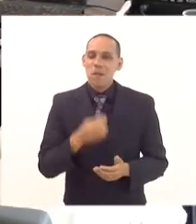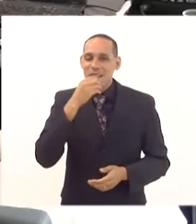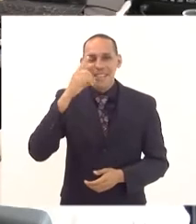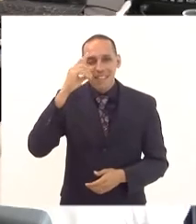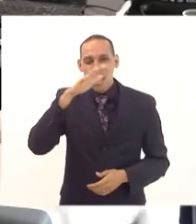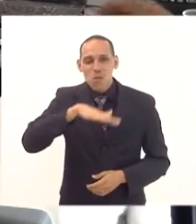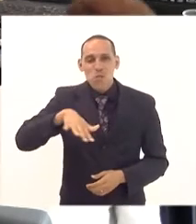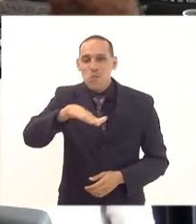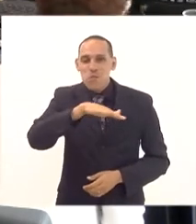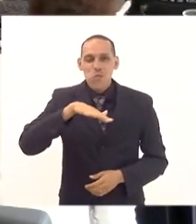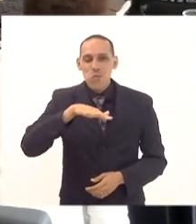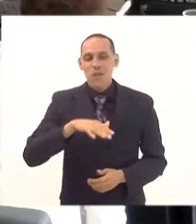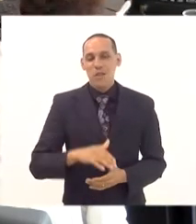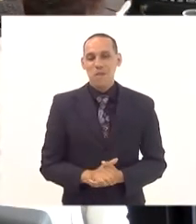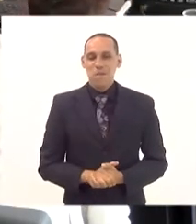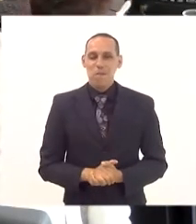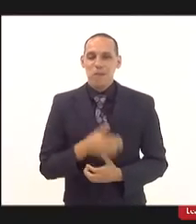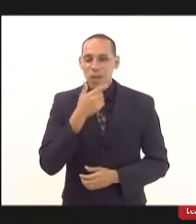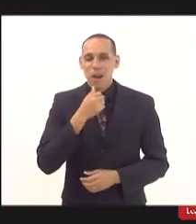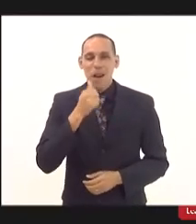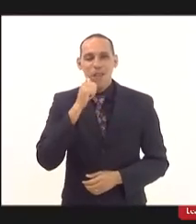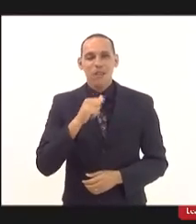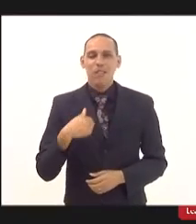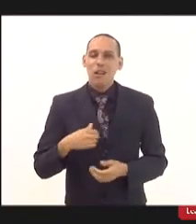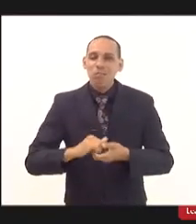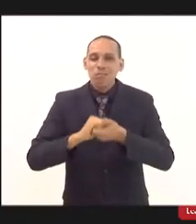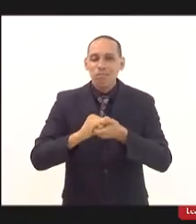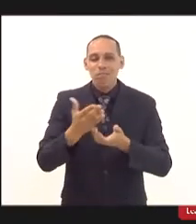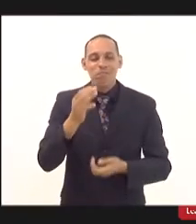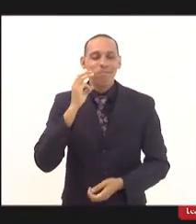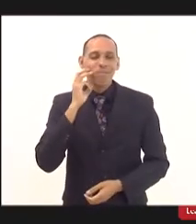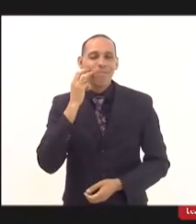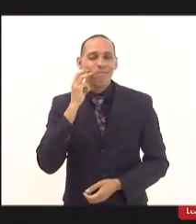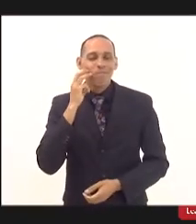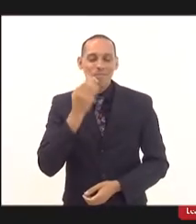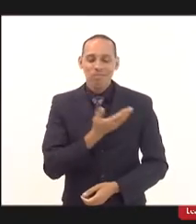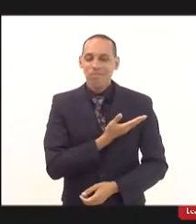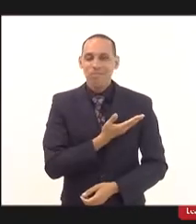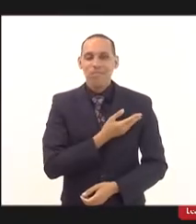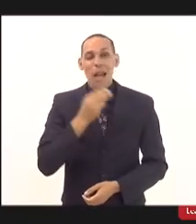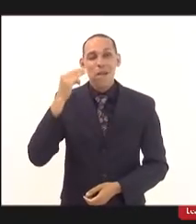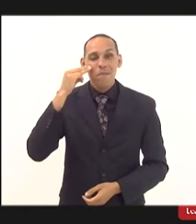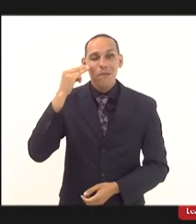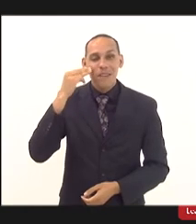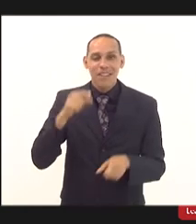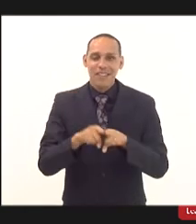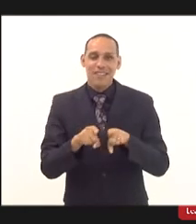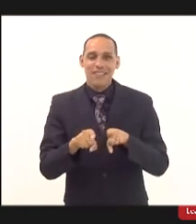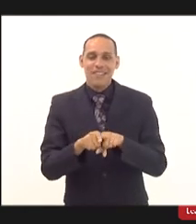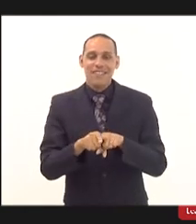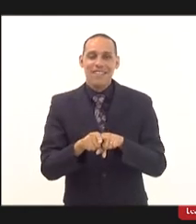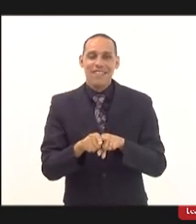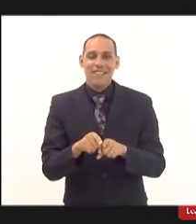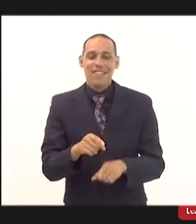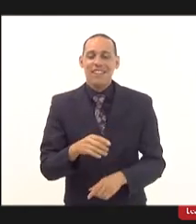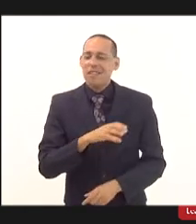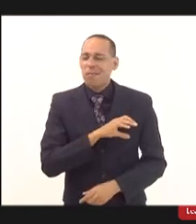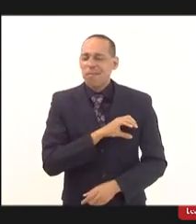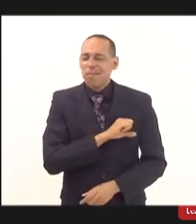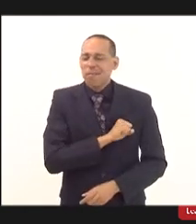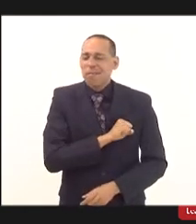bom dia a todos e todas queria saudá-lo waldeck meu grande companheiro Mônica Francisco minha